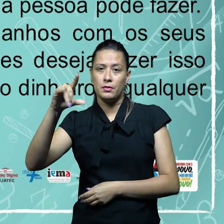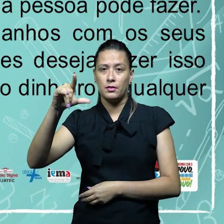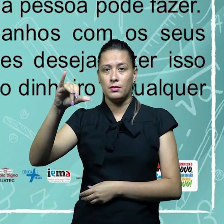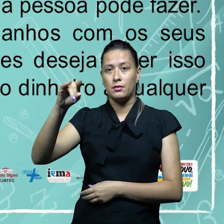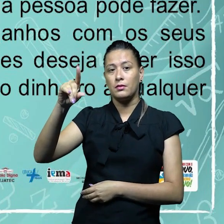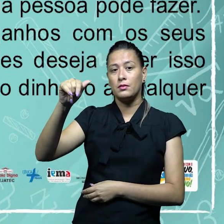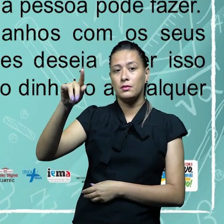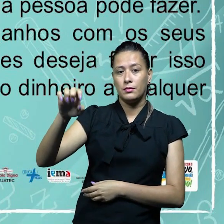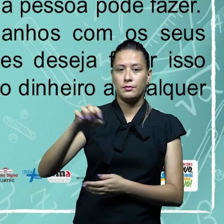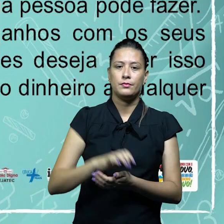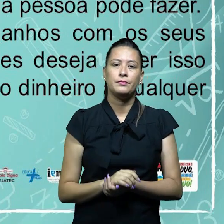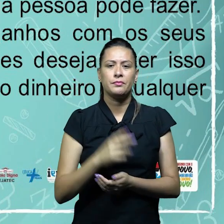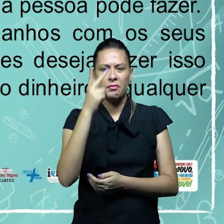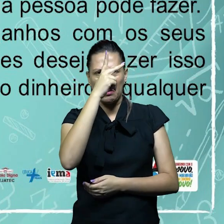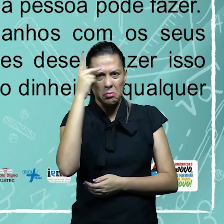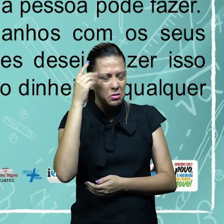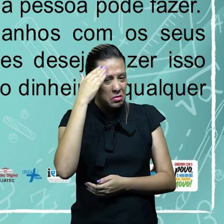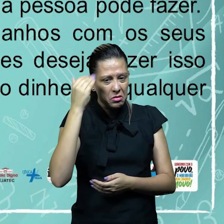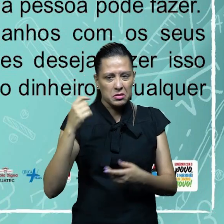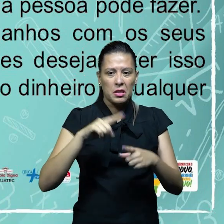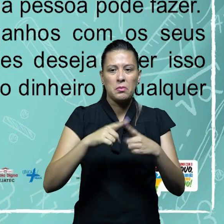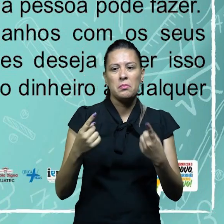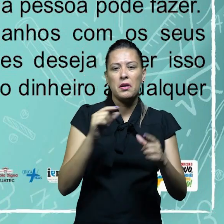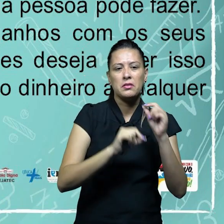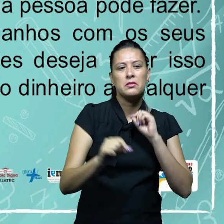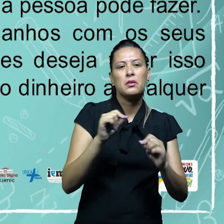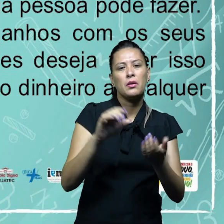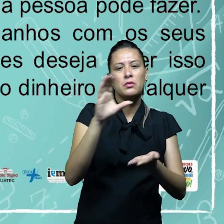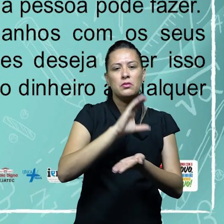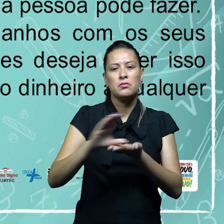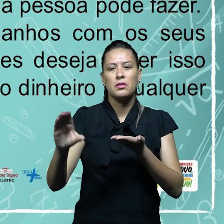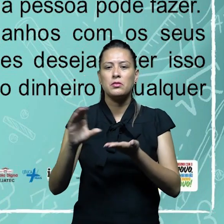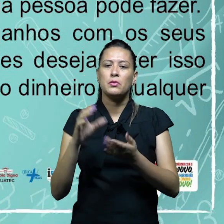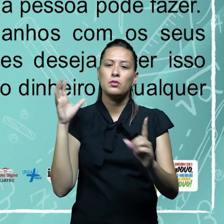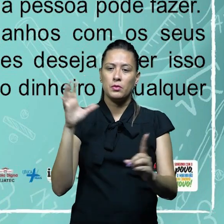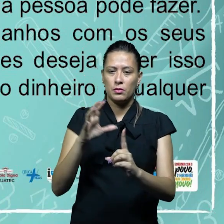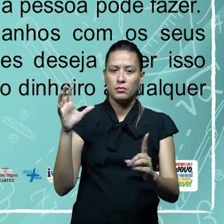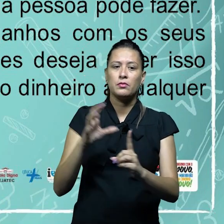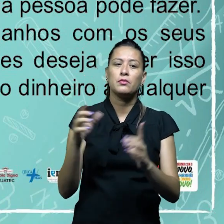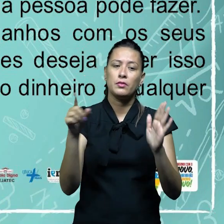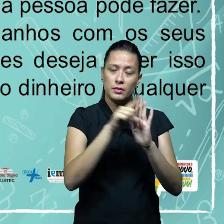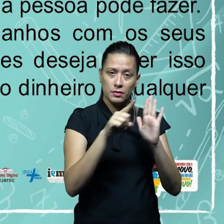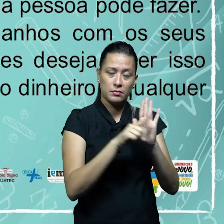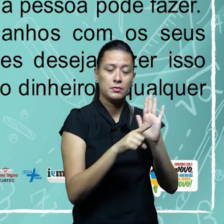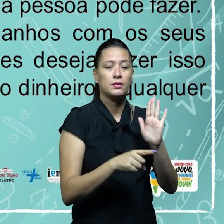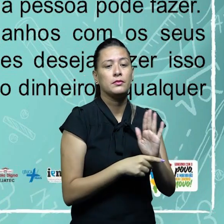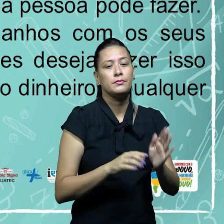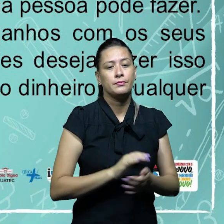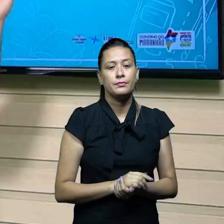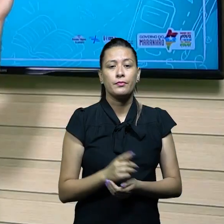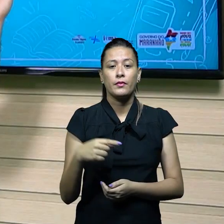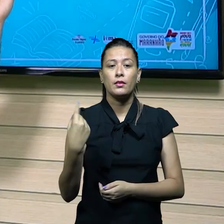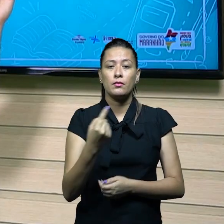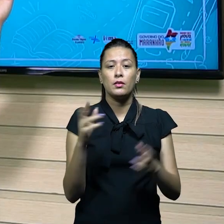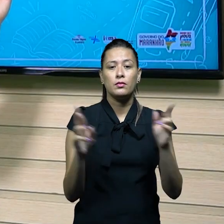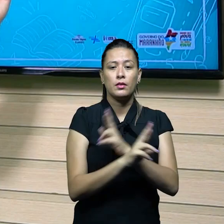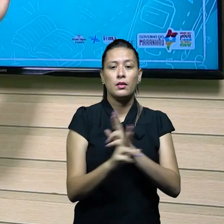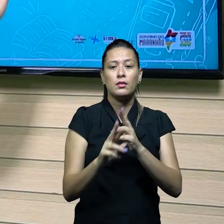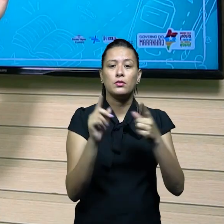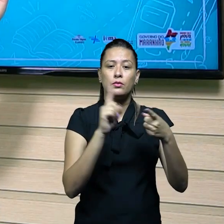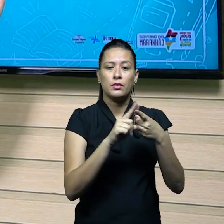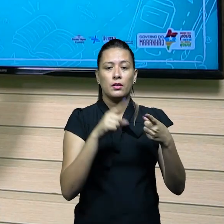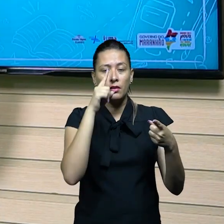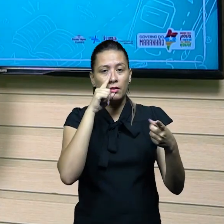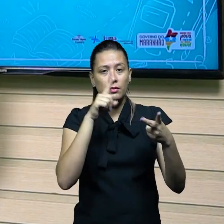bastante em seus planos. Estamos falando da relação entre risco, liquidez e rentabilidade. Risco é quanto aquilo vai me gerar de arriscado,